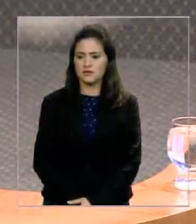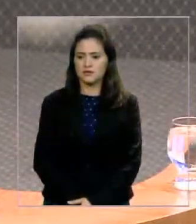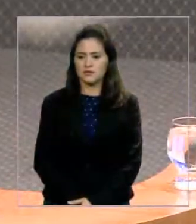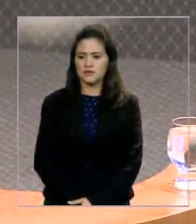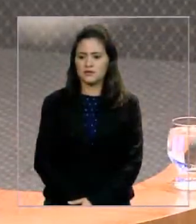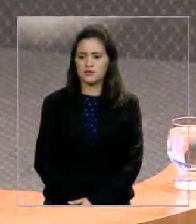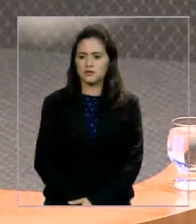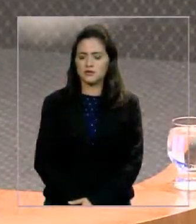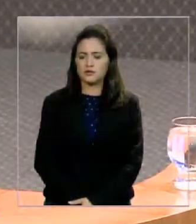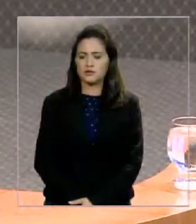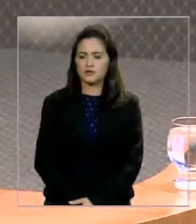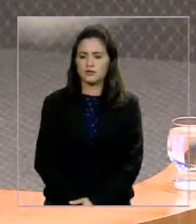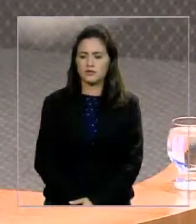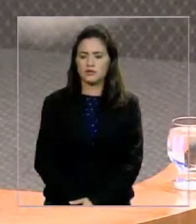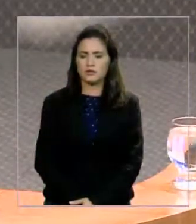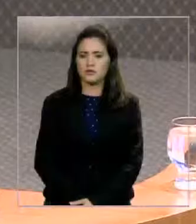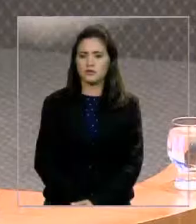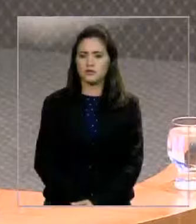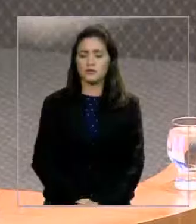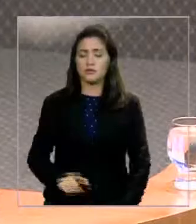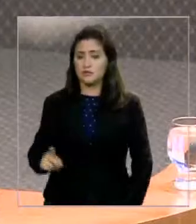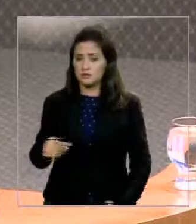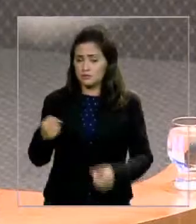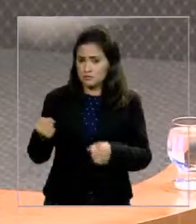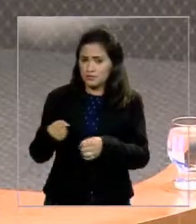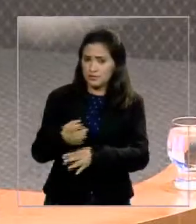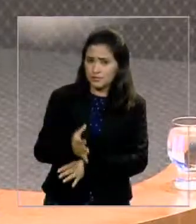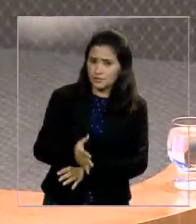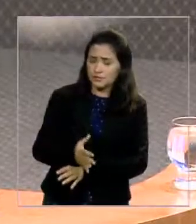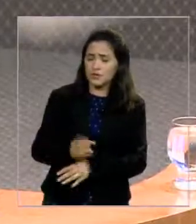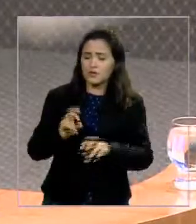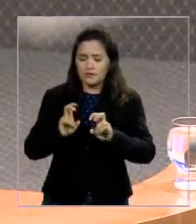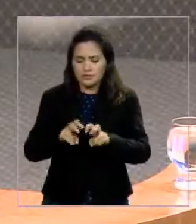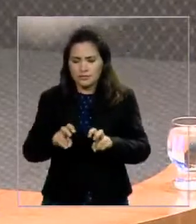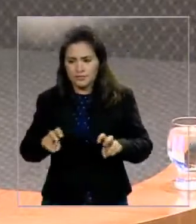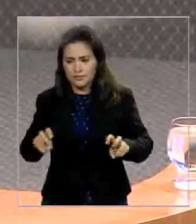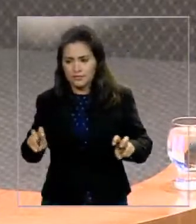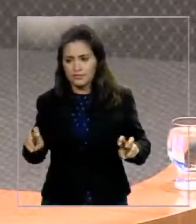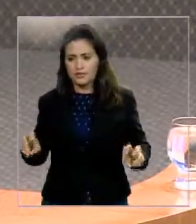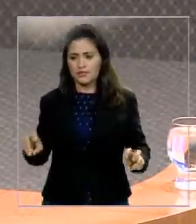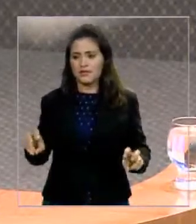após, fizemos a composição na mesa das autoridades, estavam presentes à mesa,